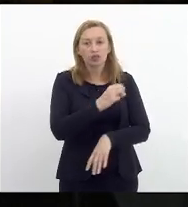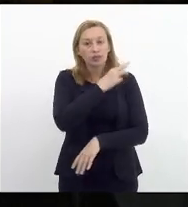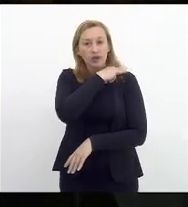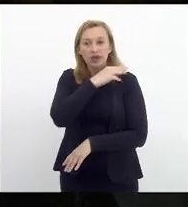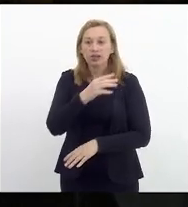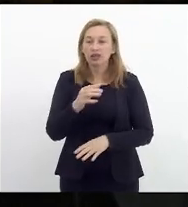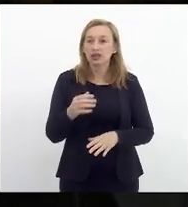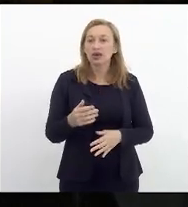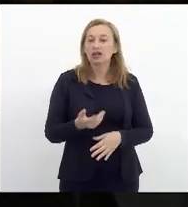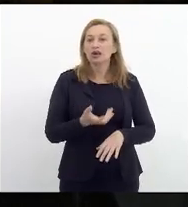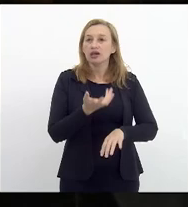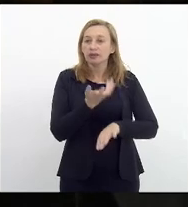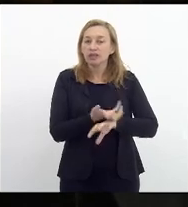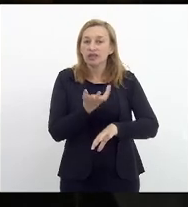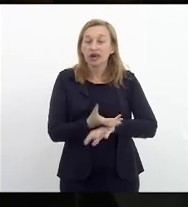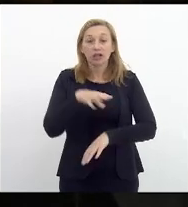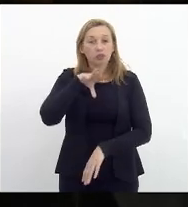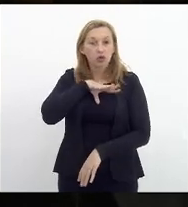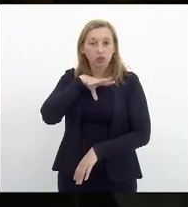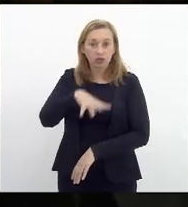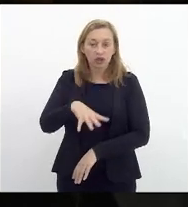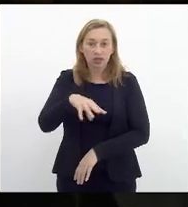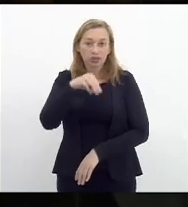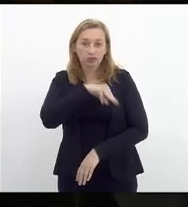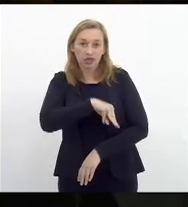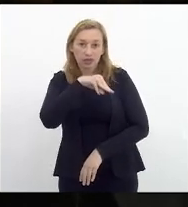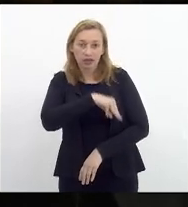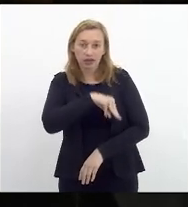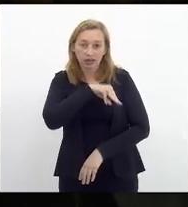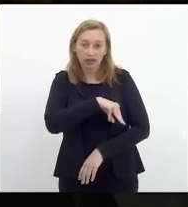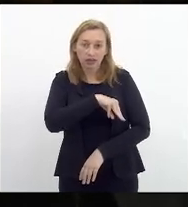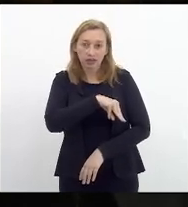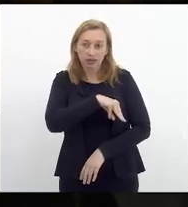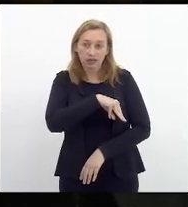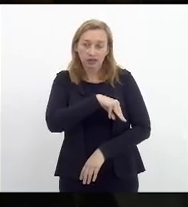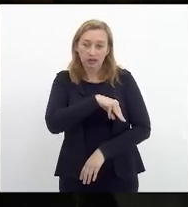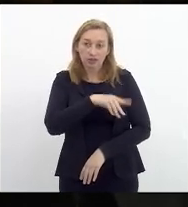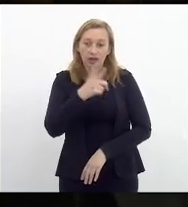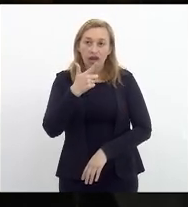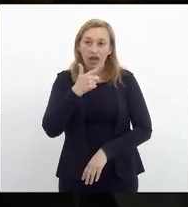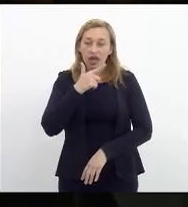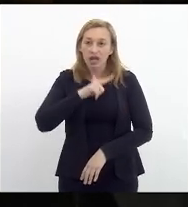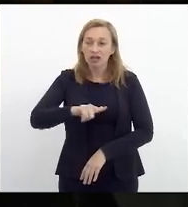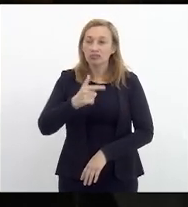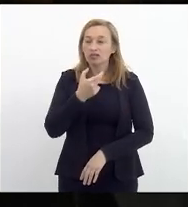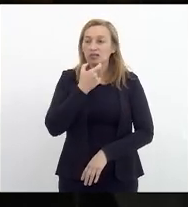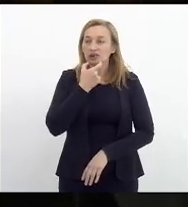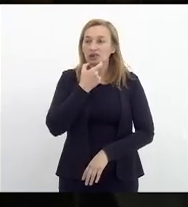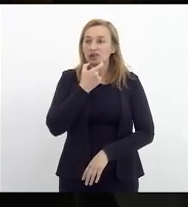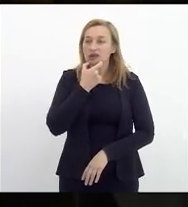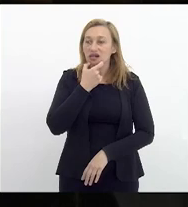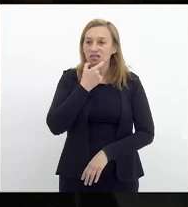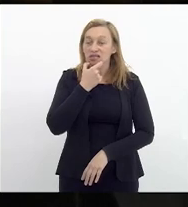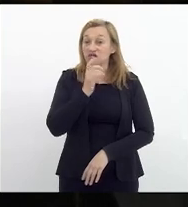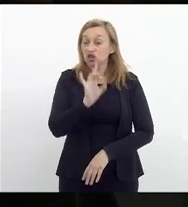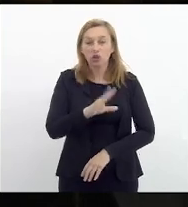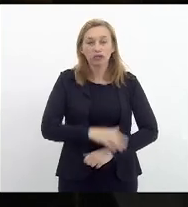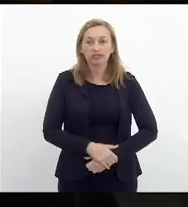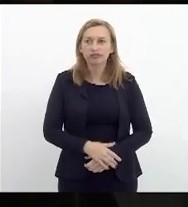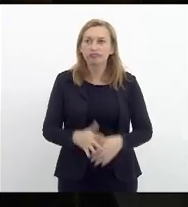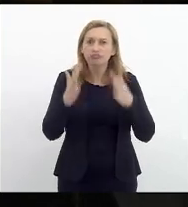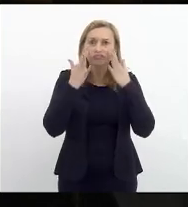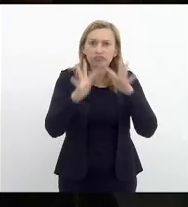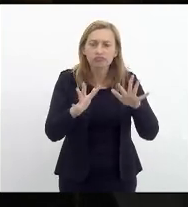disciplinas de português, matemática e língua inglesa. Atenção,